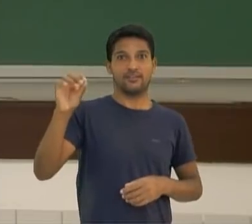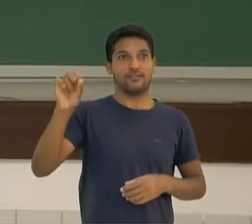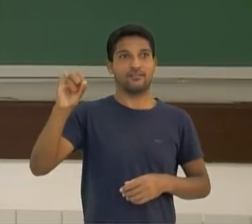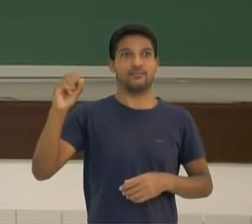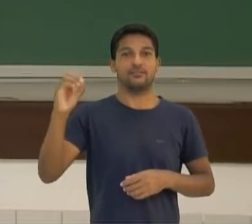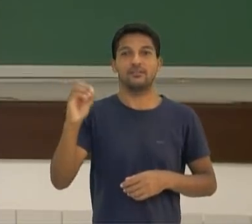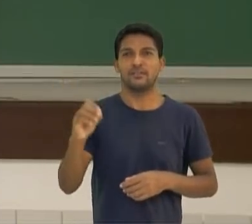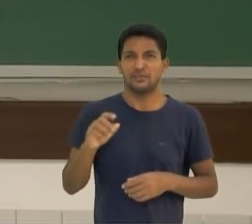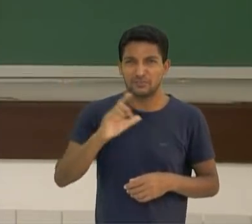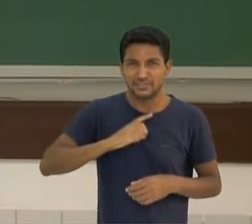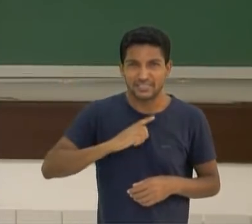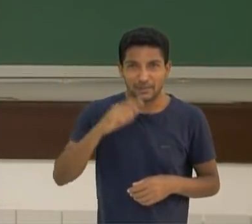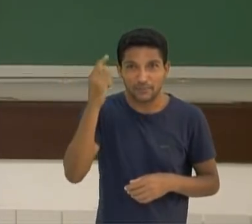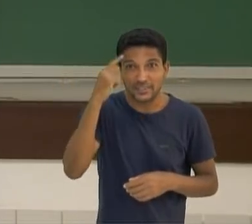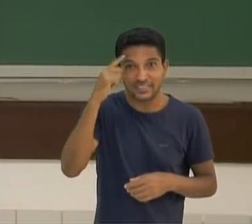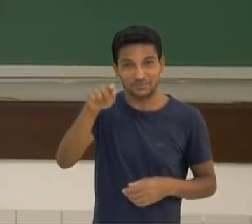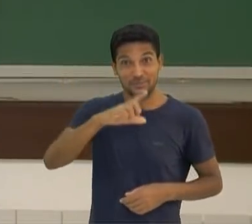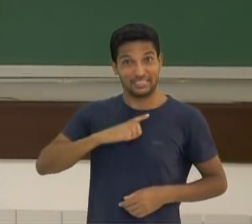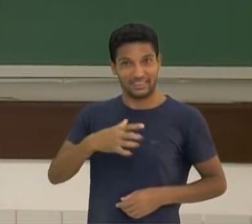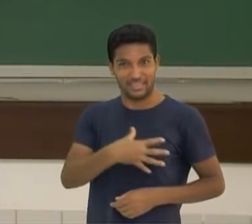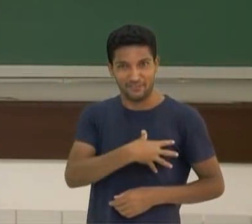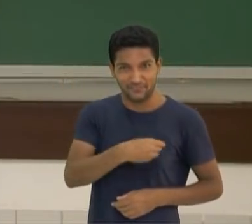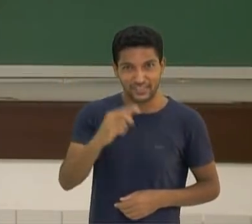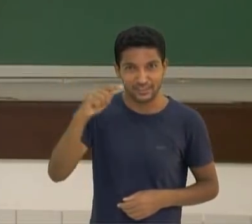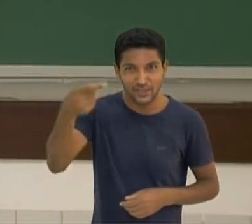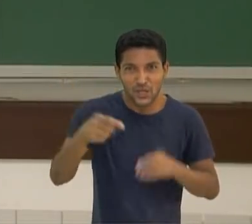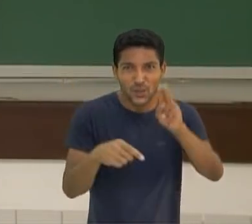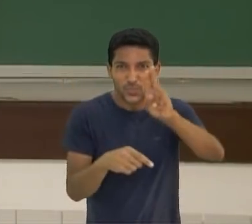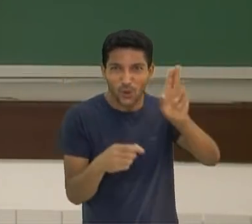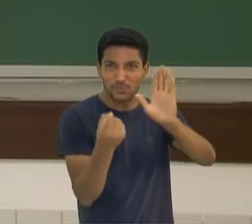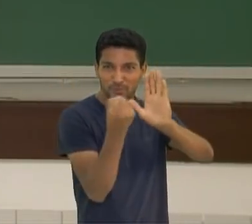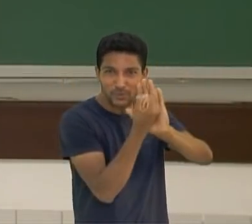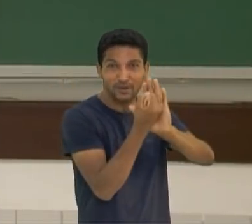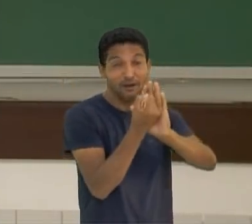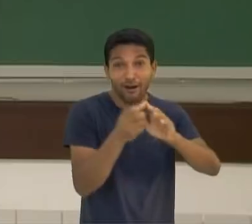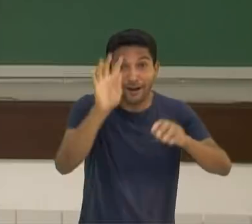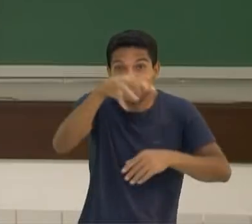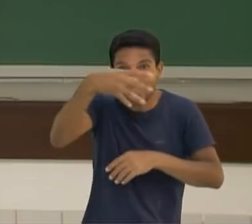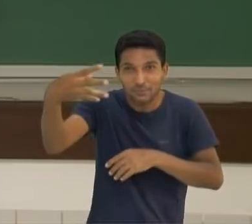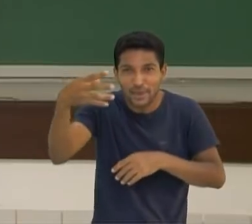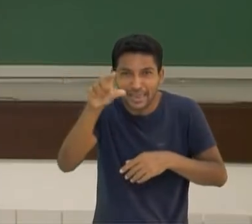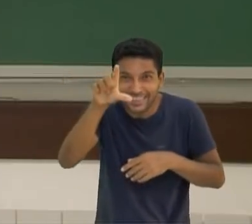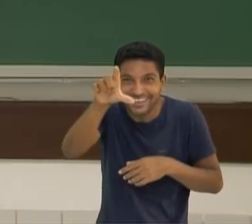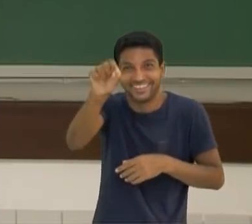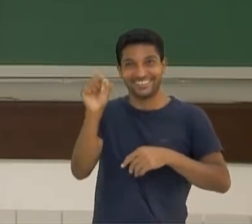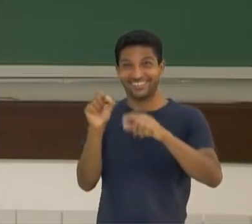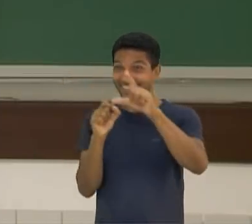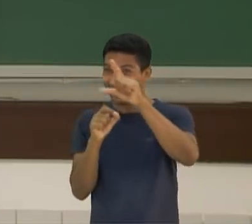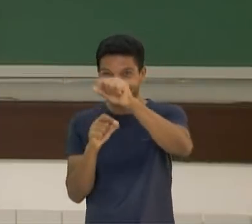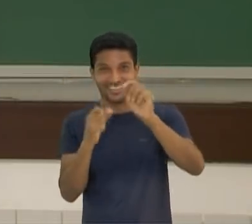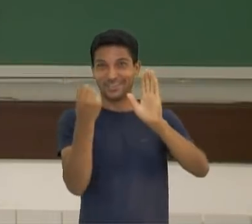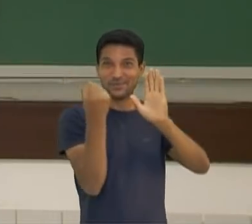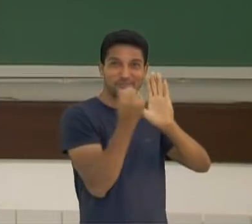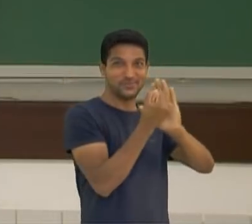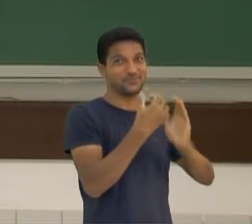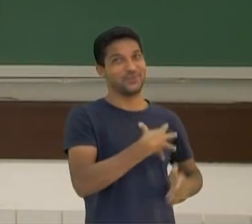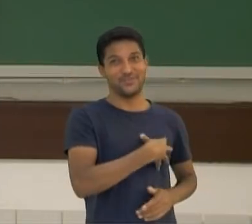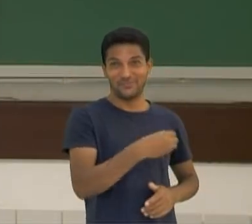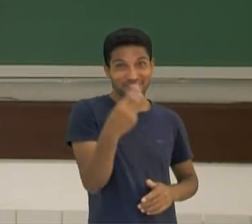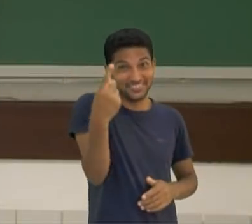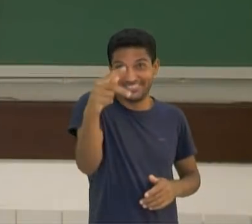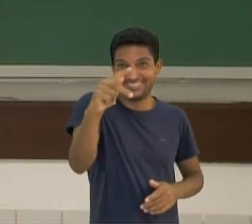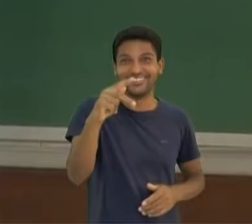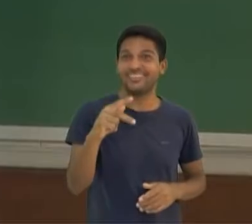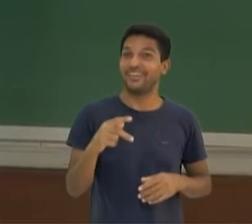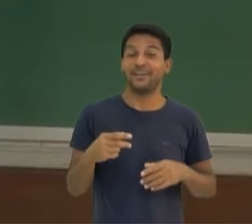Pega a tabela periódica, meu querido. Tem muita sugestão de nome para você dar para os seus